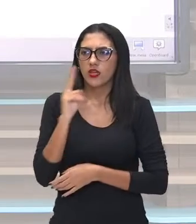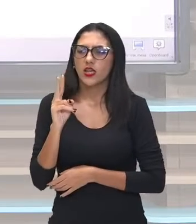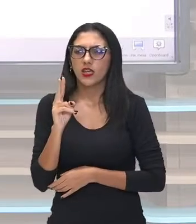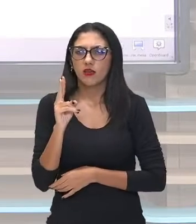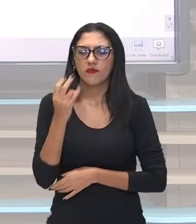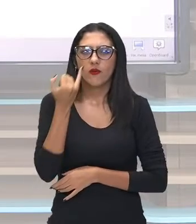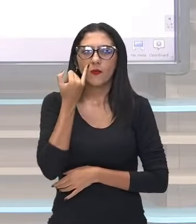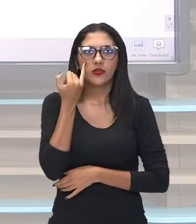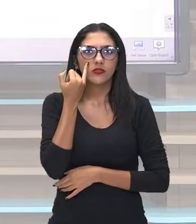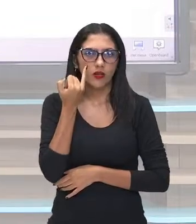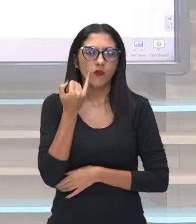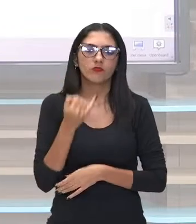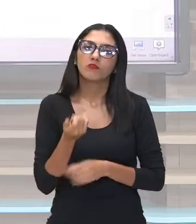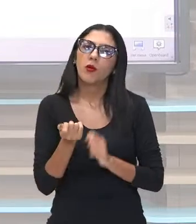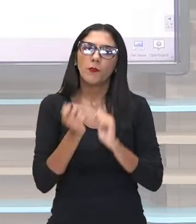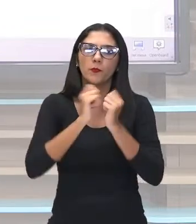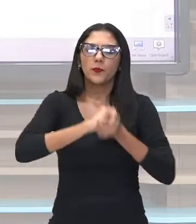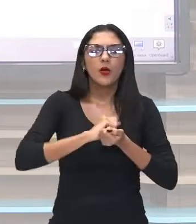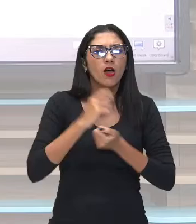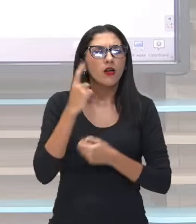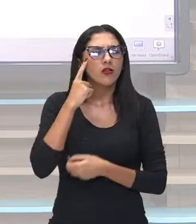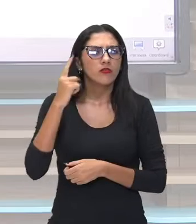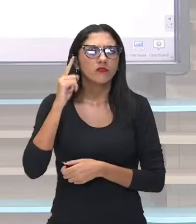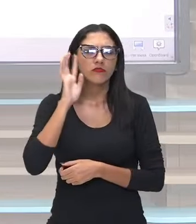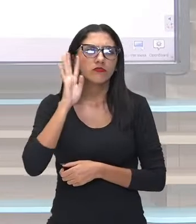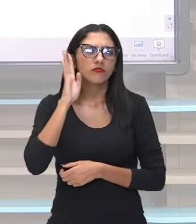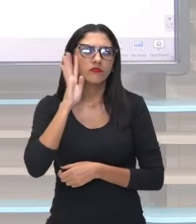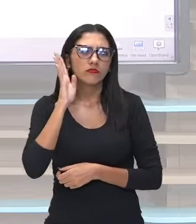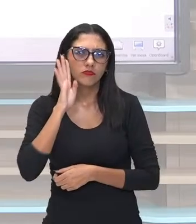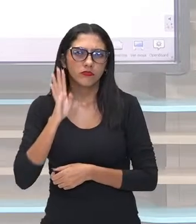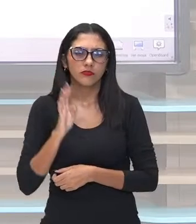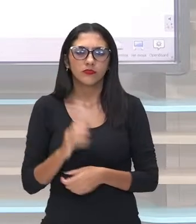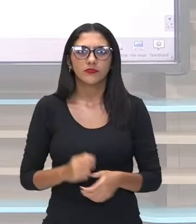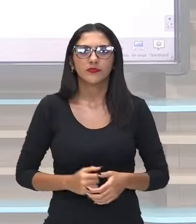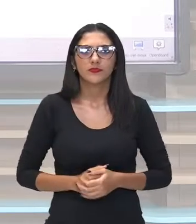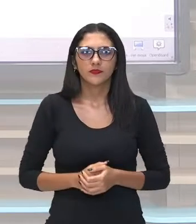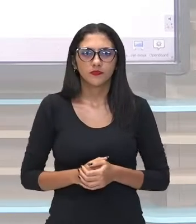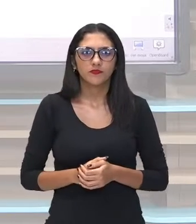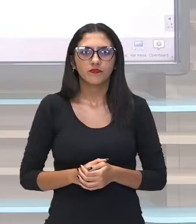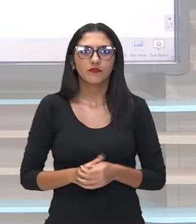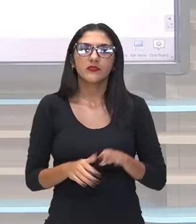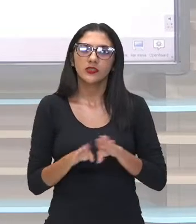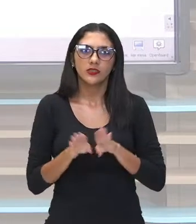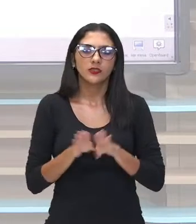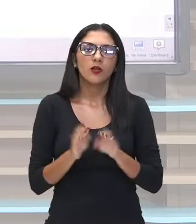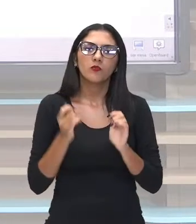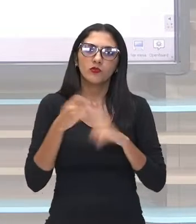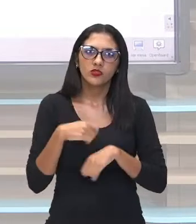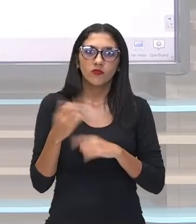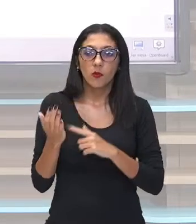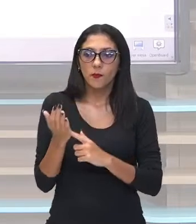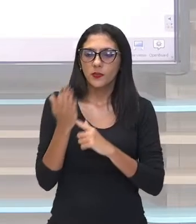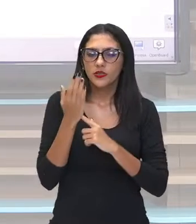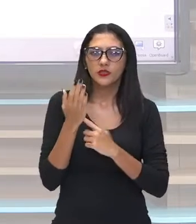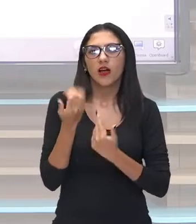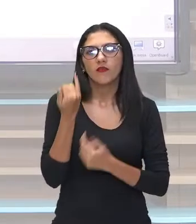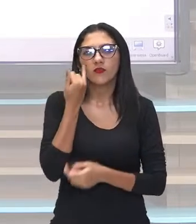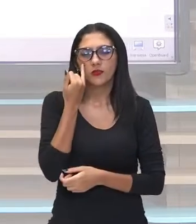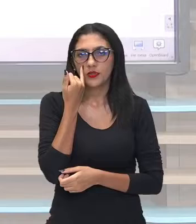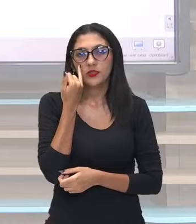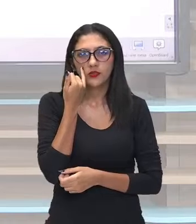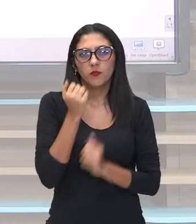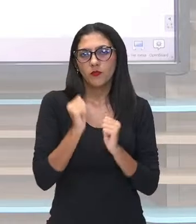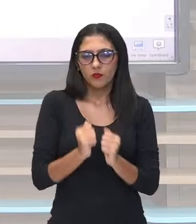né, pensar, sugerir outras informações novas, através da que já existe. Então, a gente vai